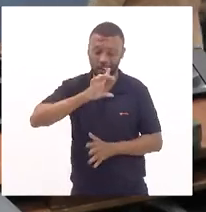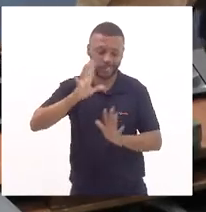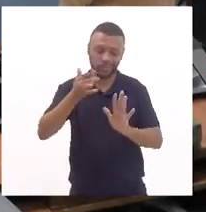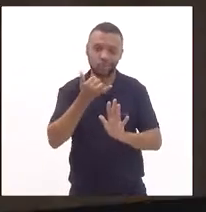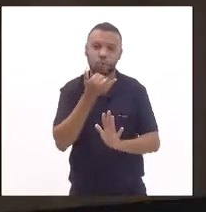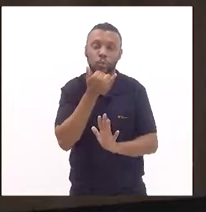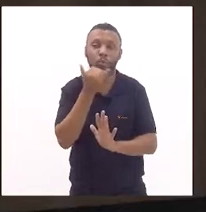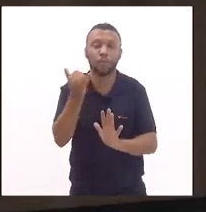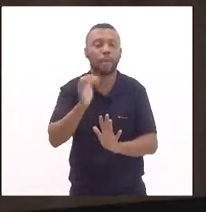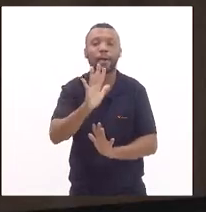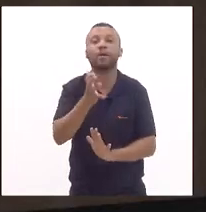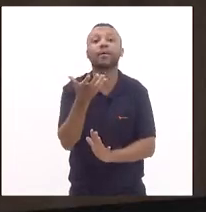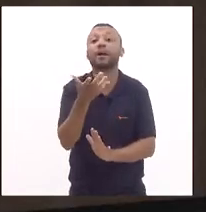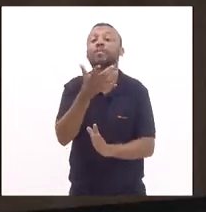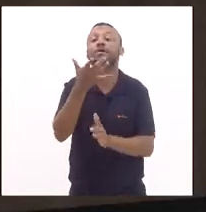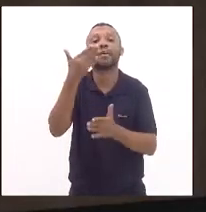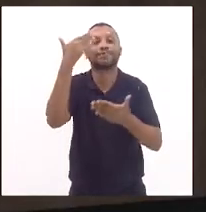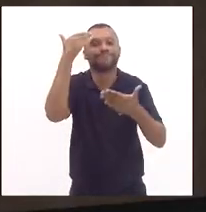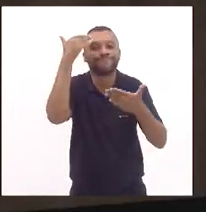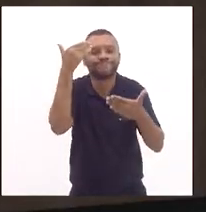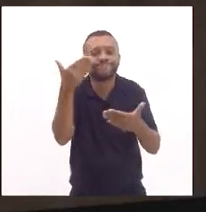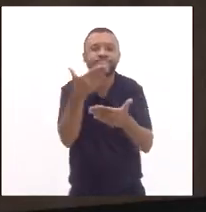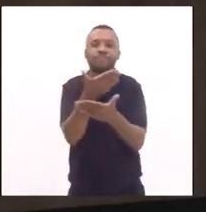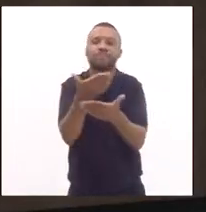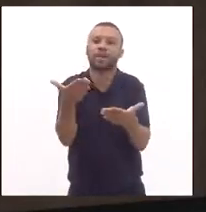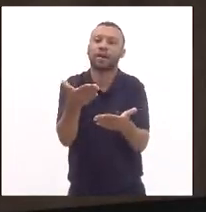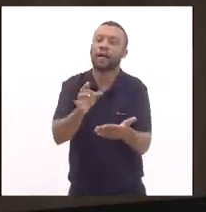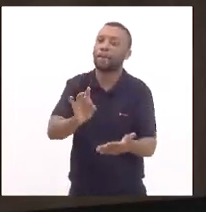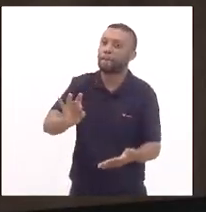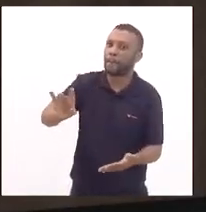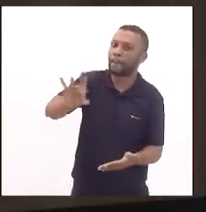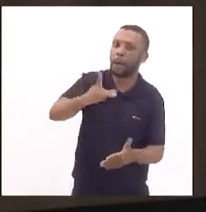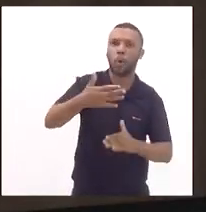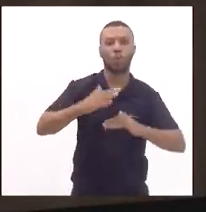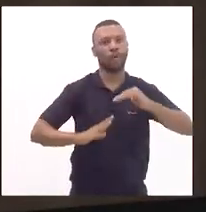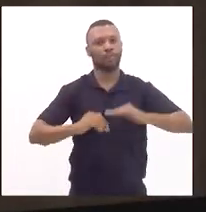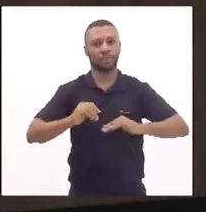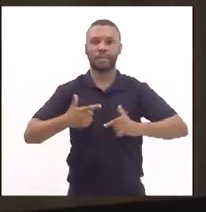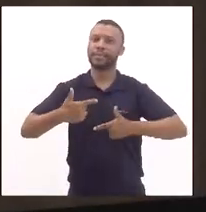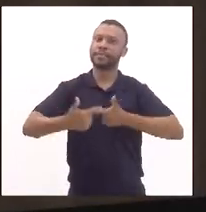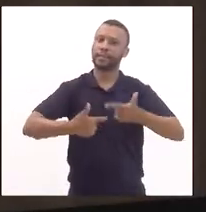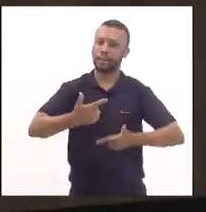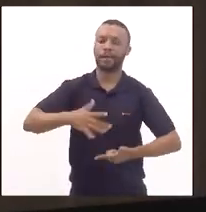só agradecer aos companheiros e companheiras recicladores que